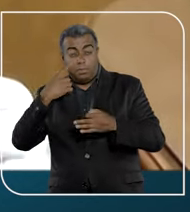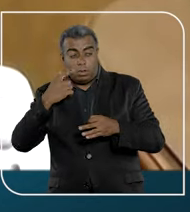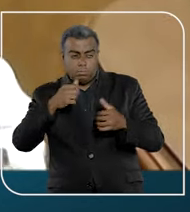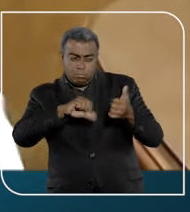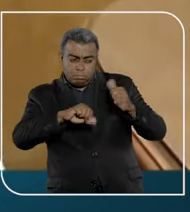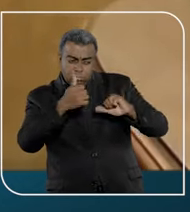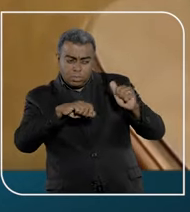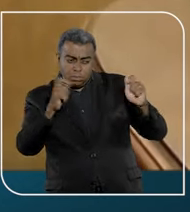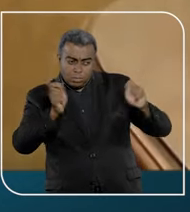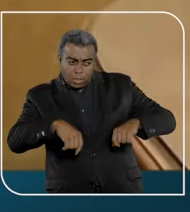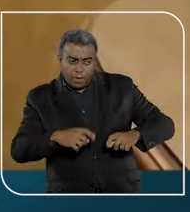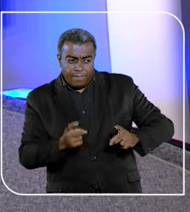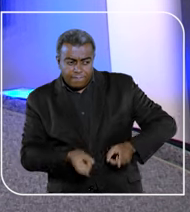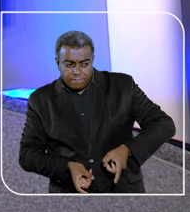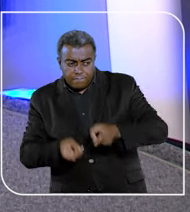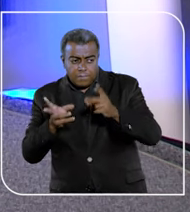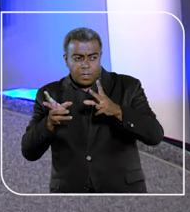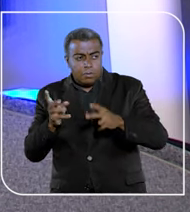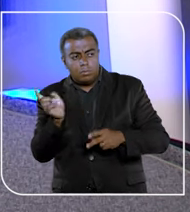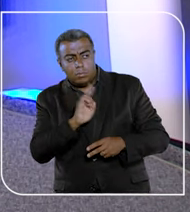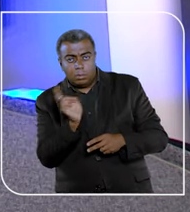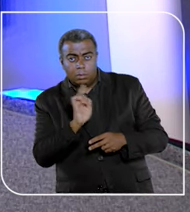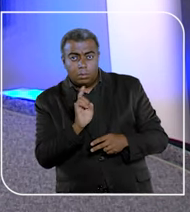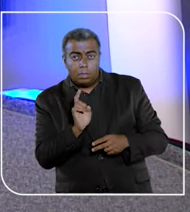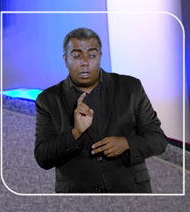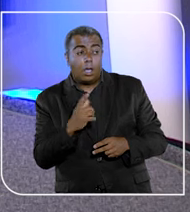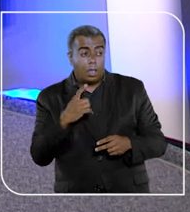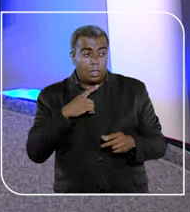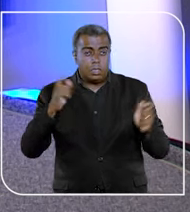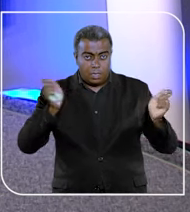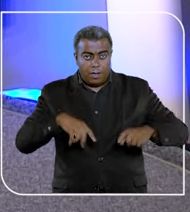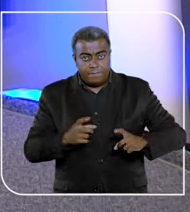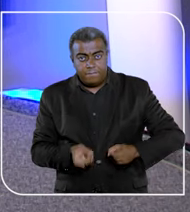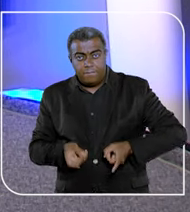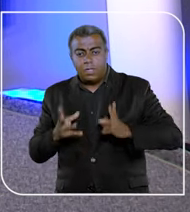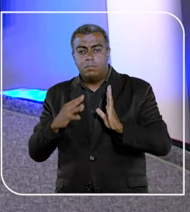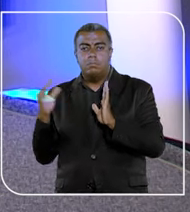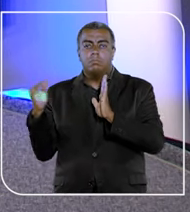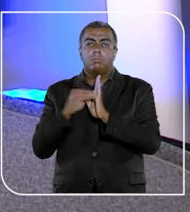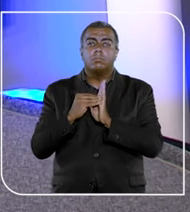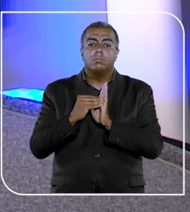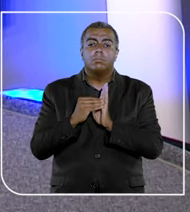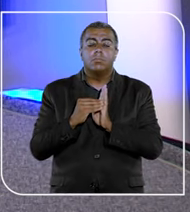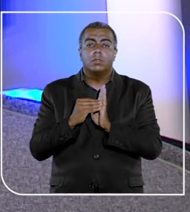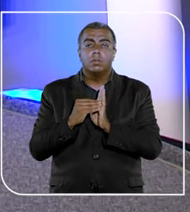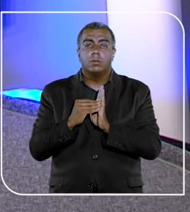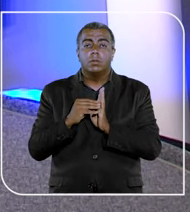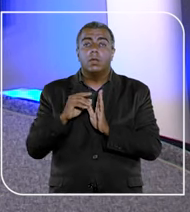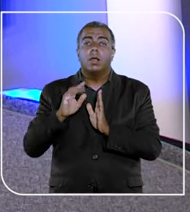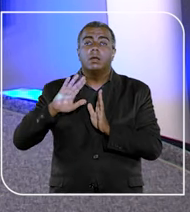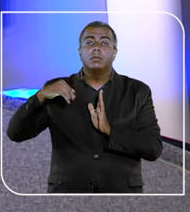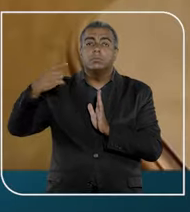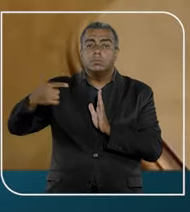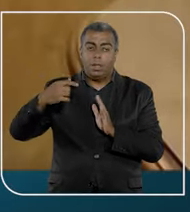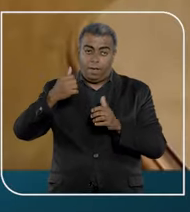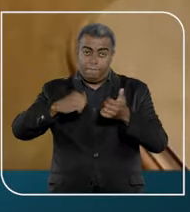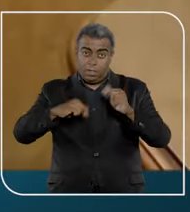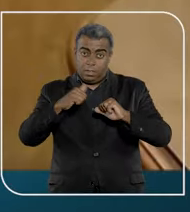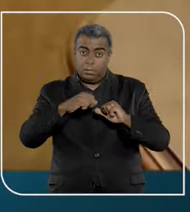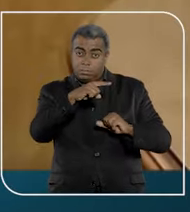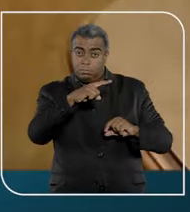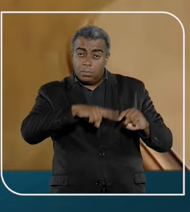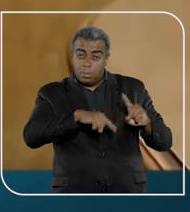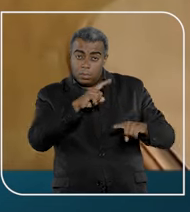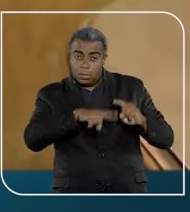vai analisar se pode ser penhorado ou não. Penhorou, aí tem uma outra questão, que é